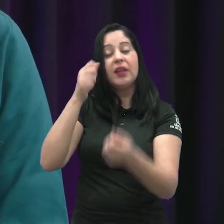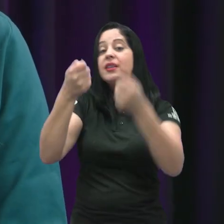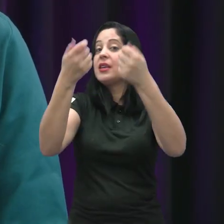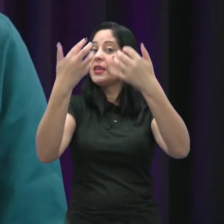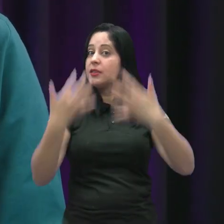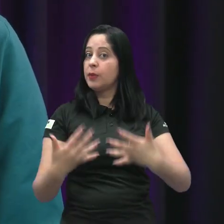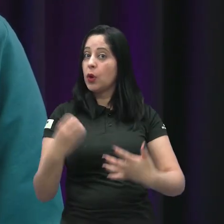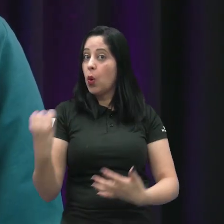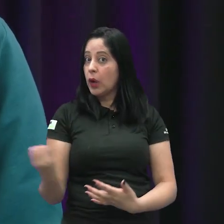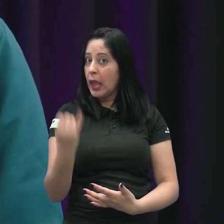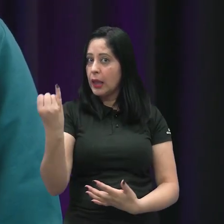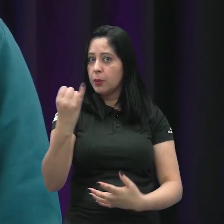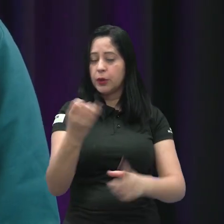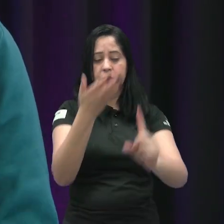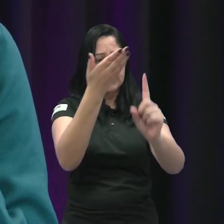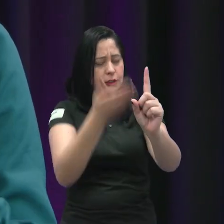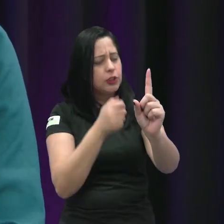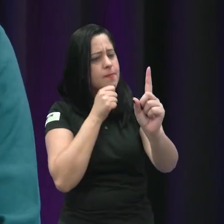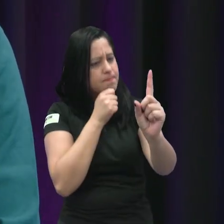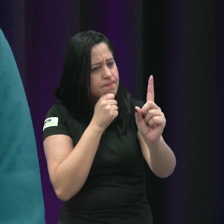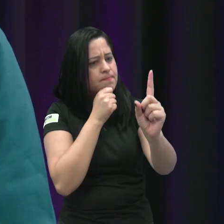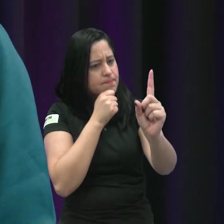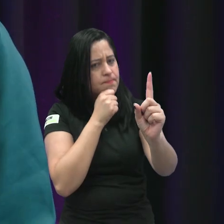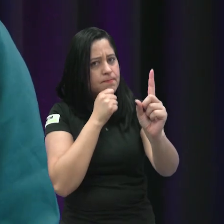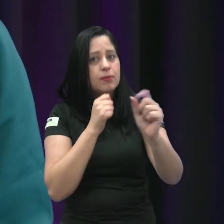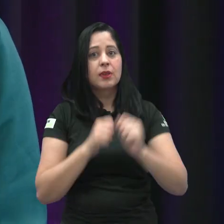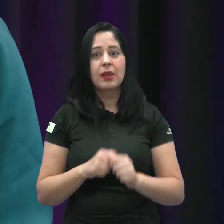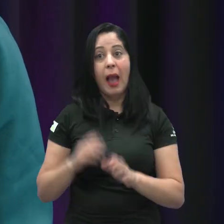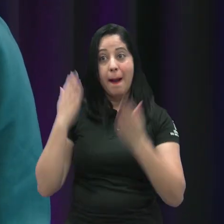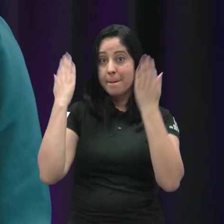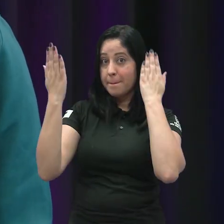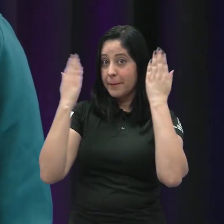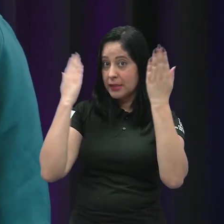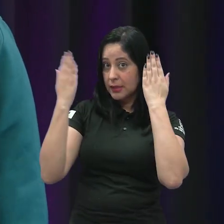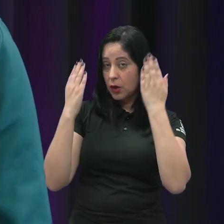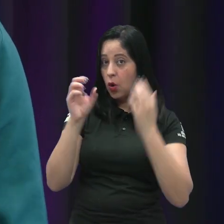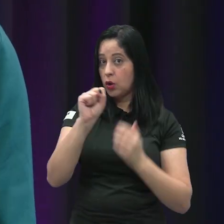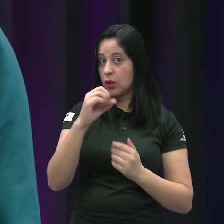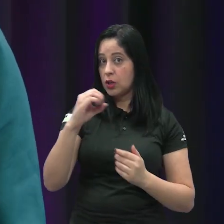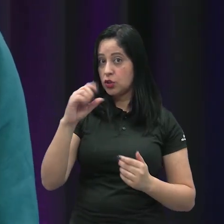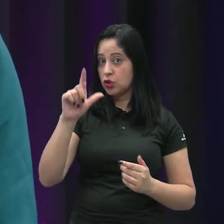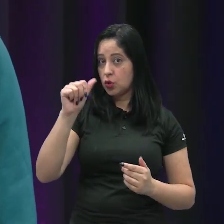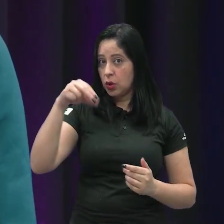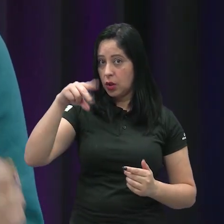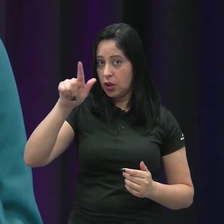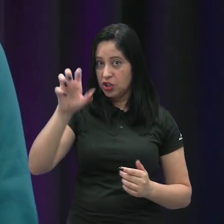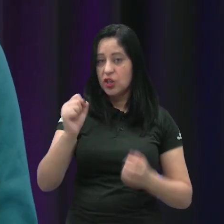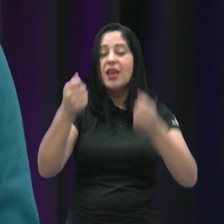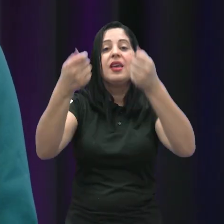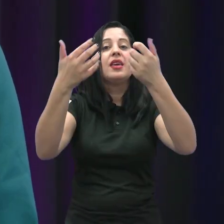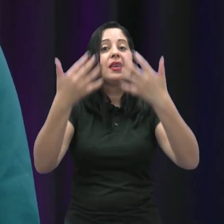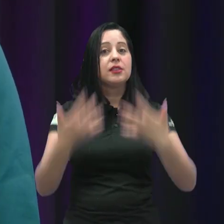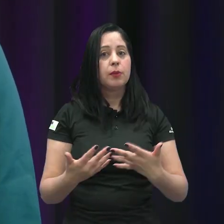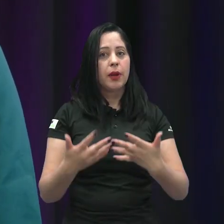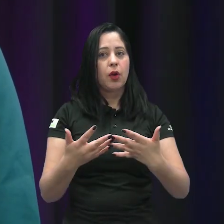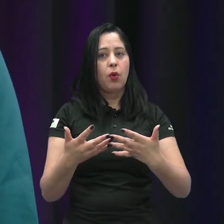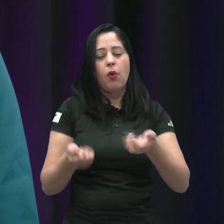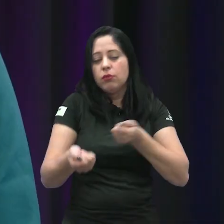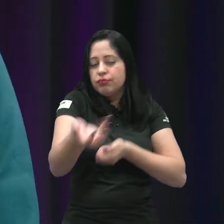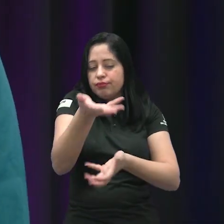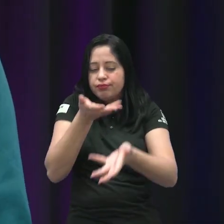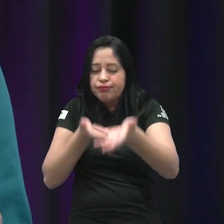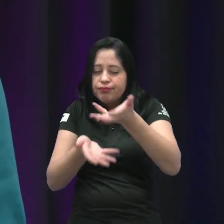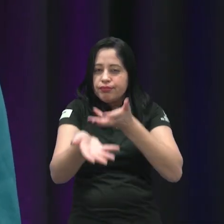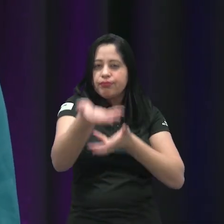trouxe a importância da escuta ativa com os cidadãos, enquanto a psicóloga Solange Carvalho aprofundou as nossas